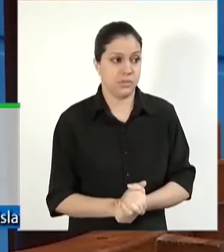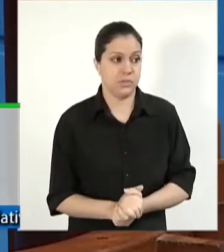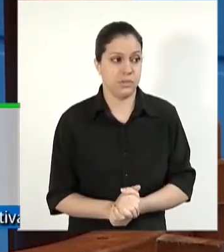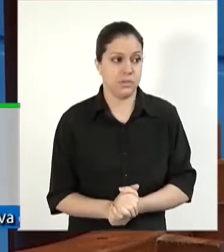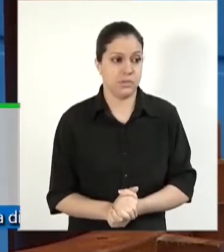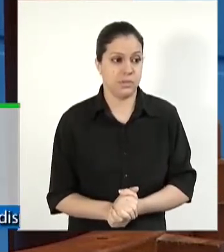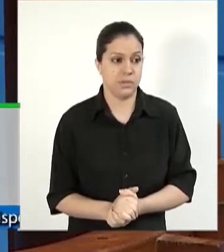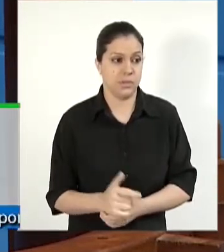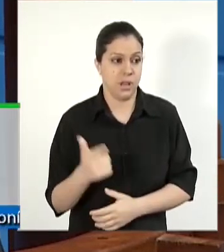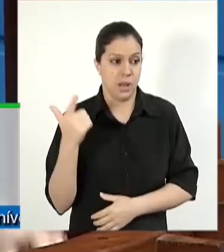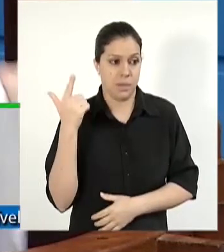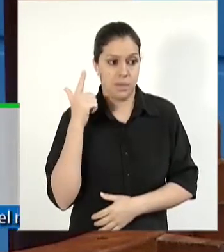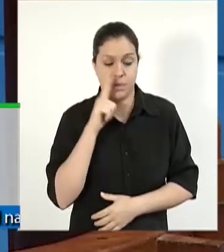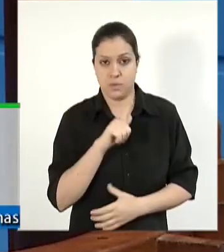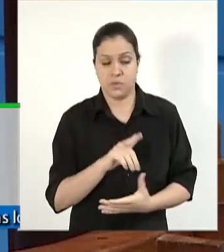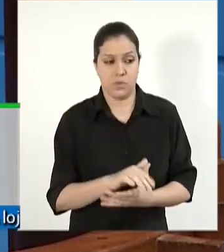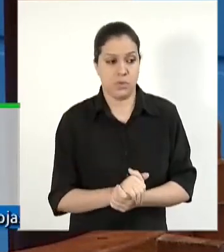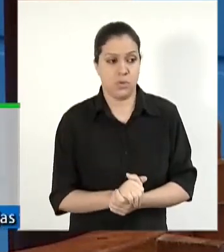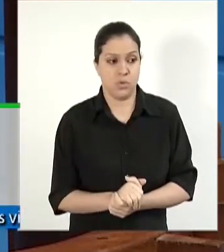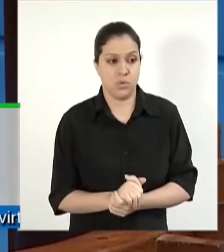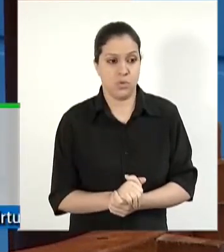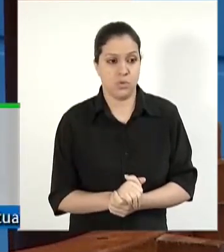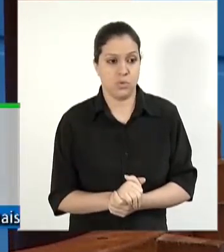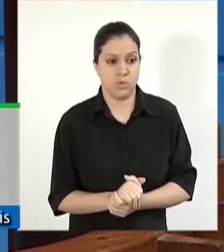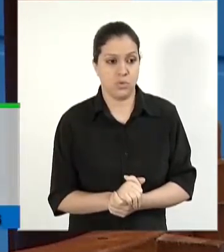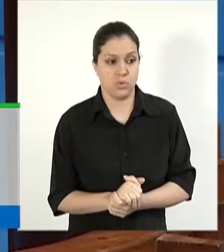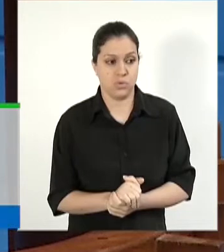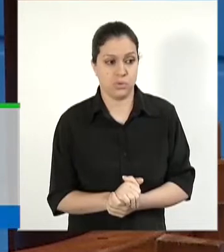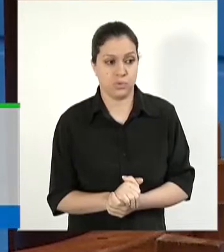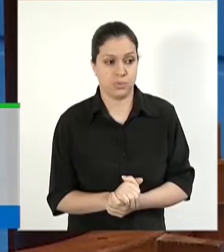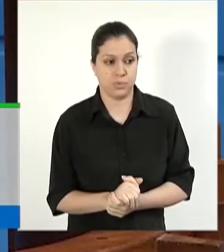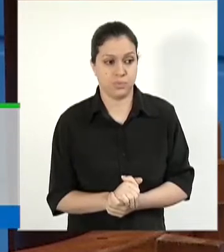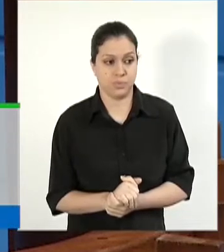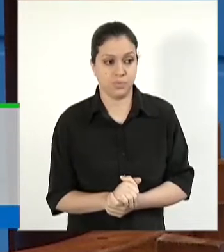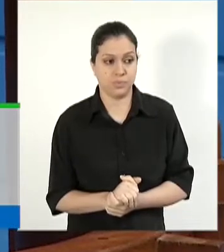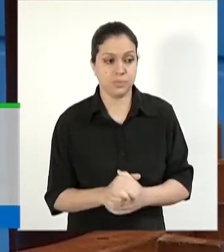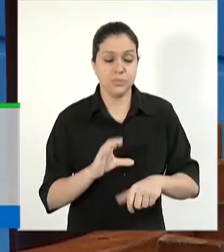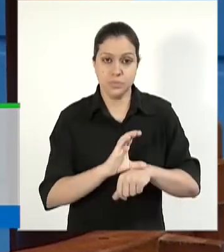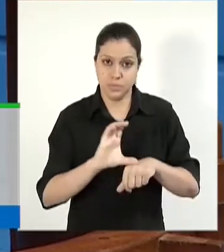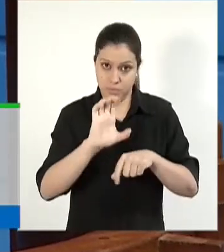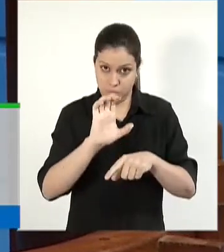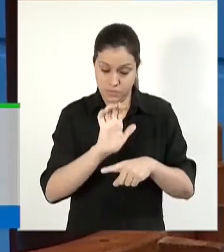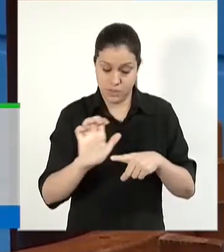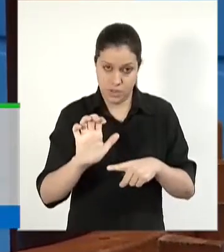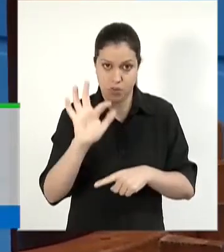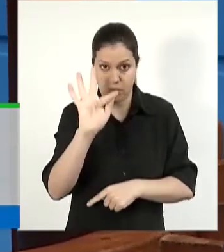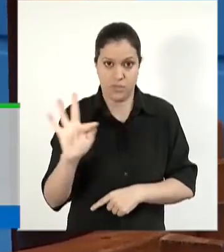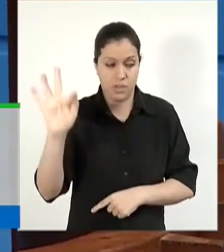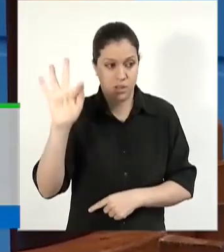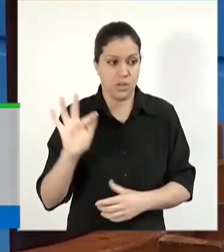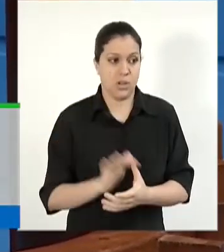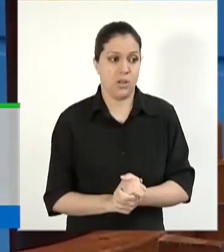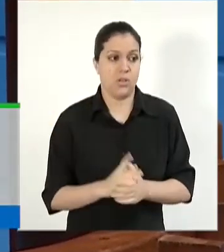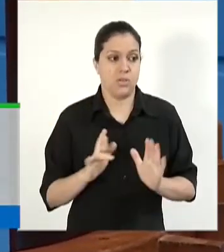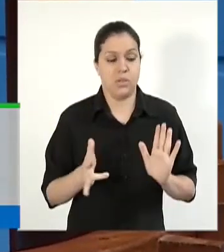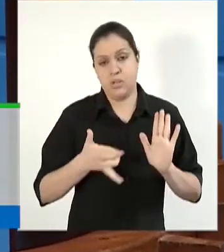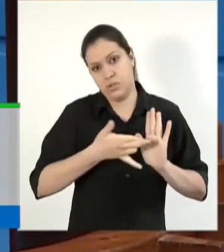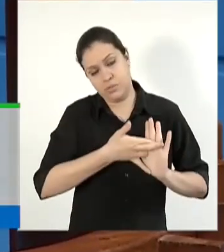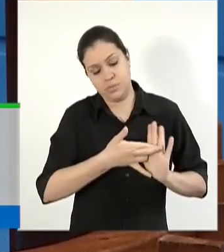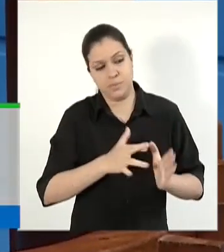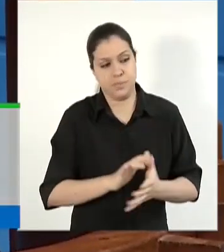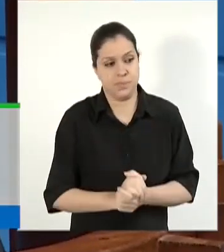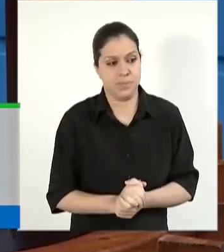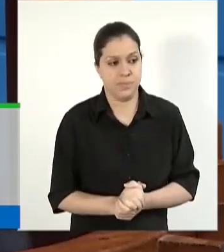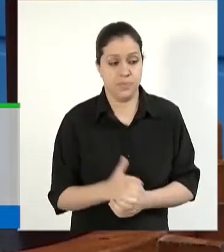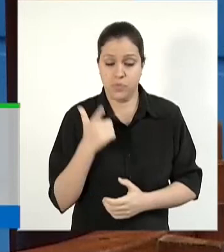assumissem a prerrogativa que temos na nossa Constituição Estadual, Federal e no regimento interno. É uma maneira